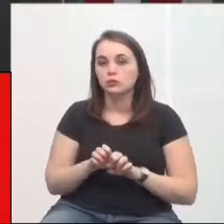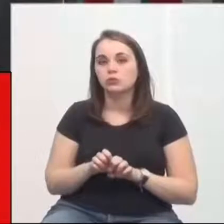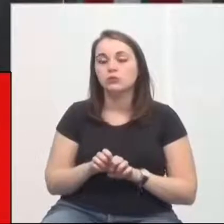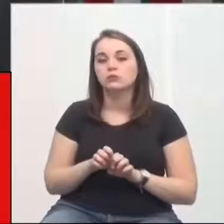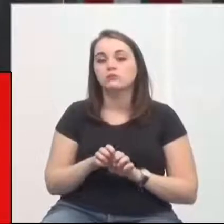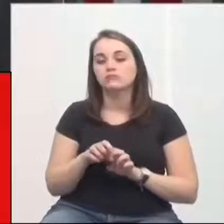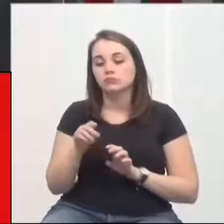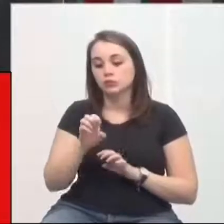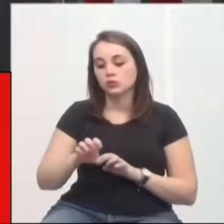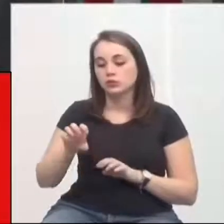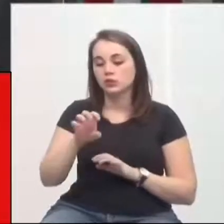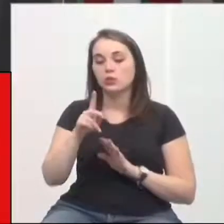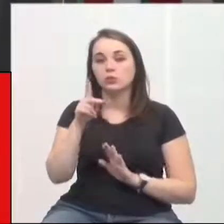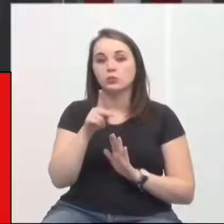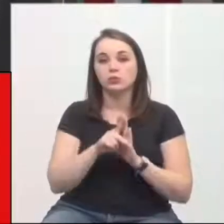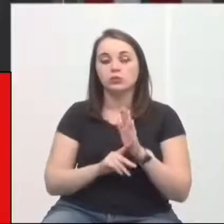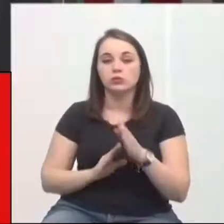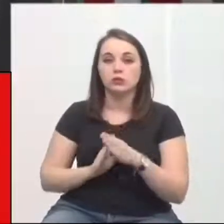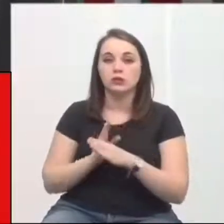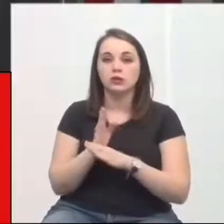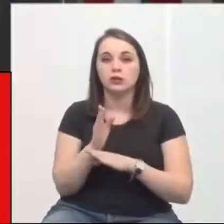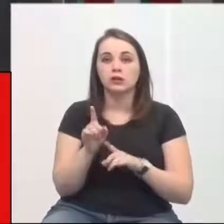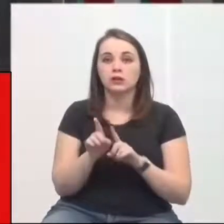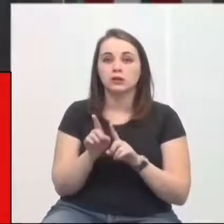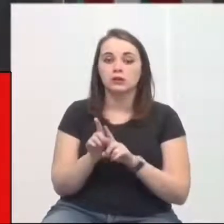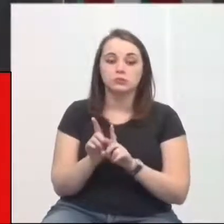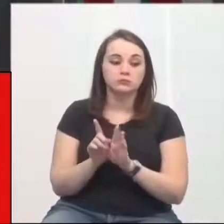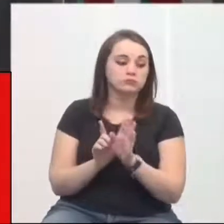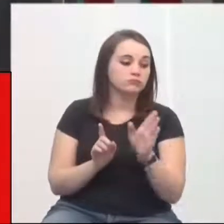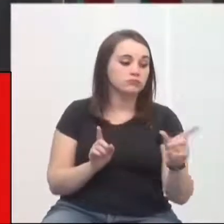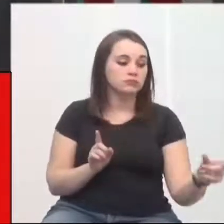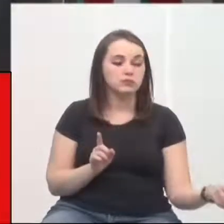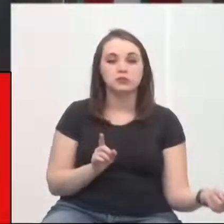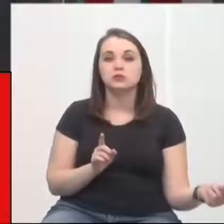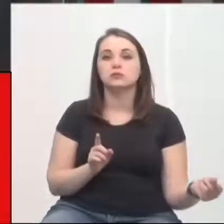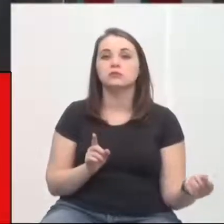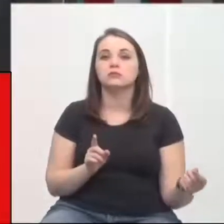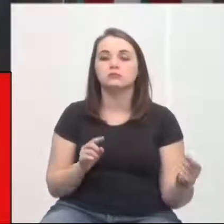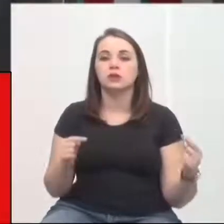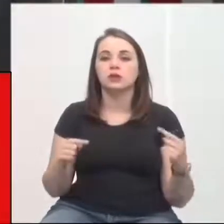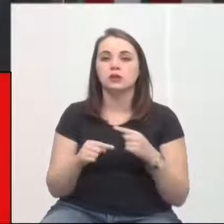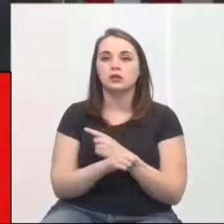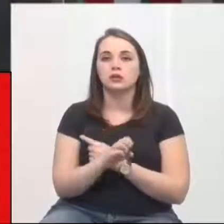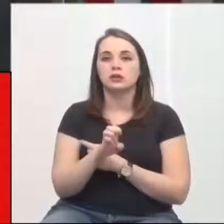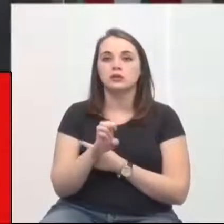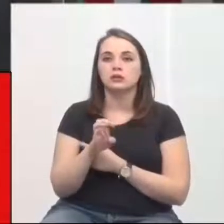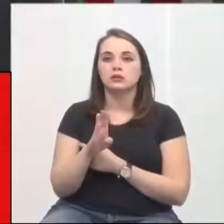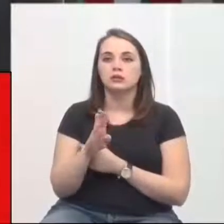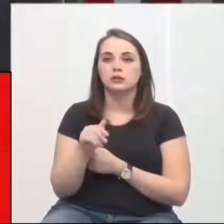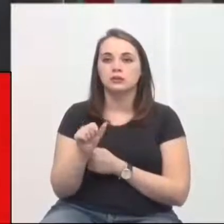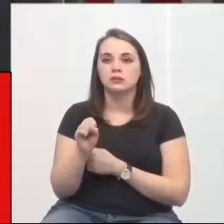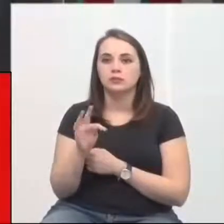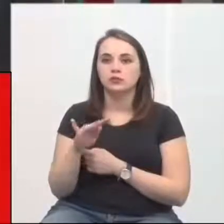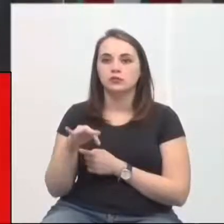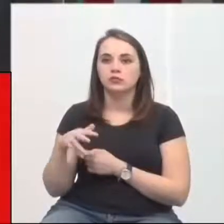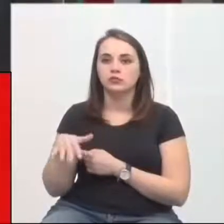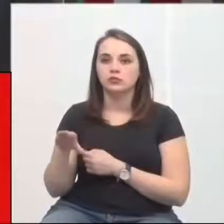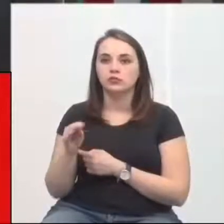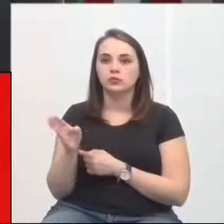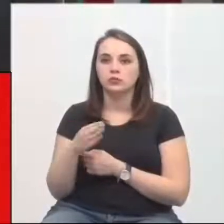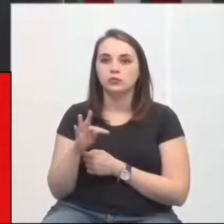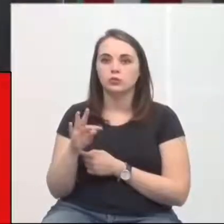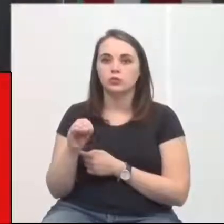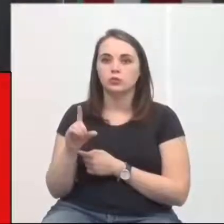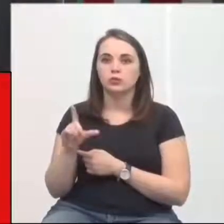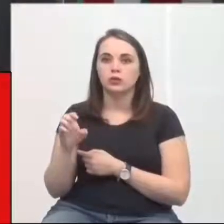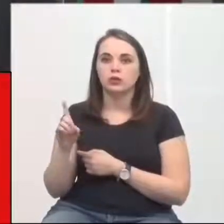projeto, né, naquela entrada e saída, na descida ali da rodovia Sebastião Toledo dos Santos, que dá acesso ao bairro